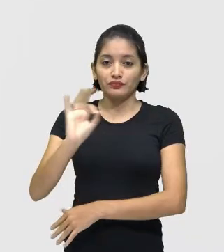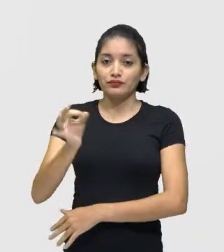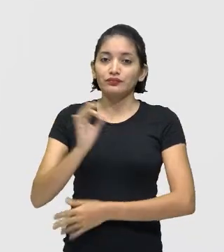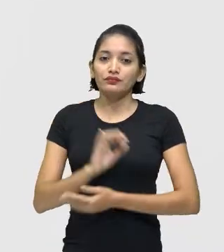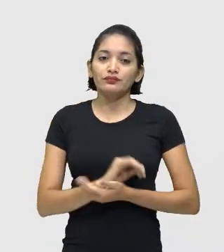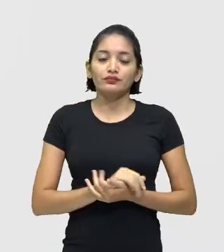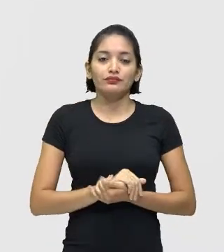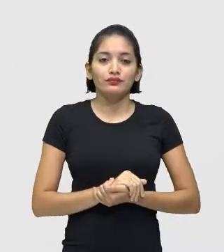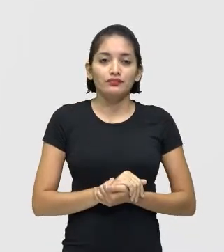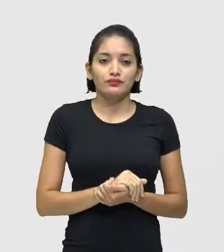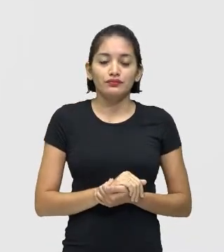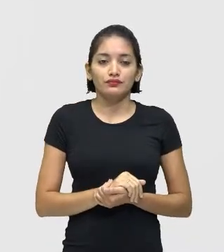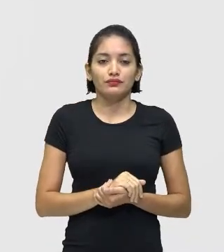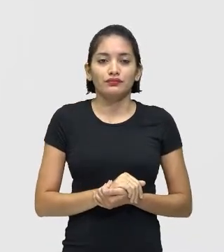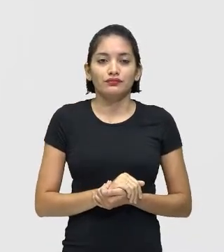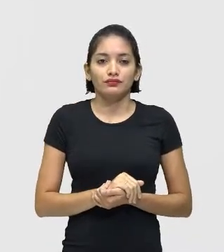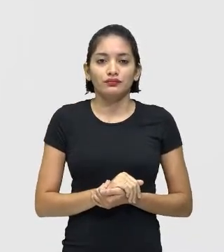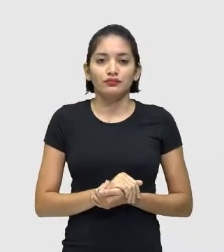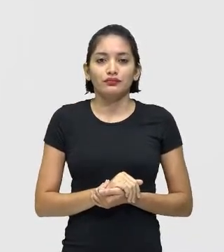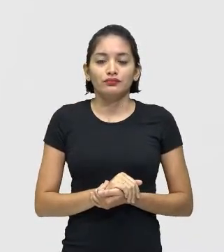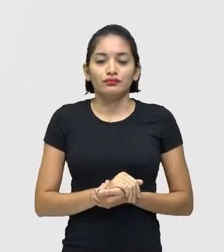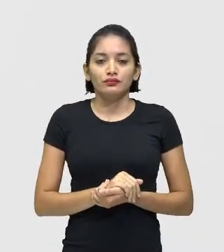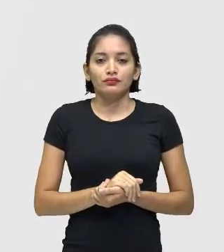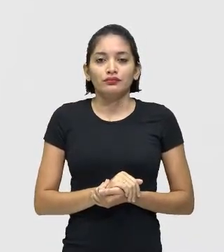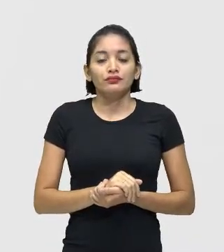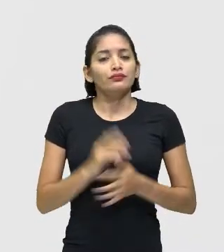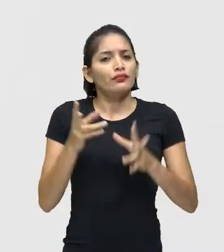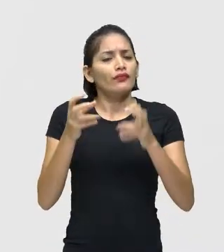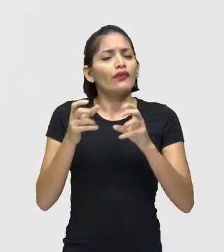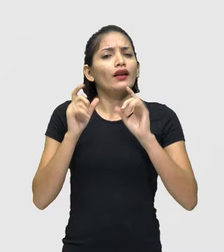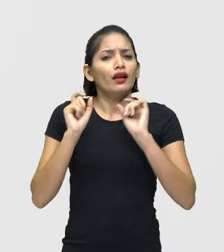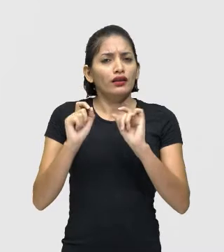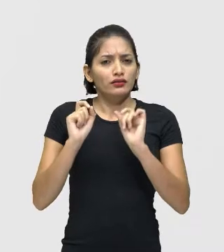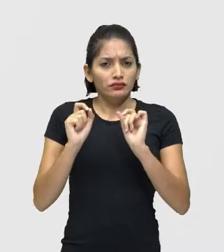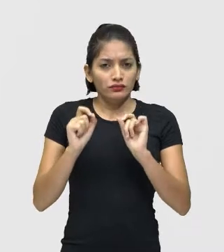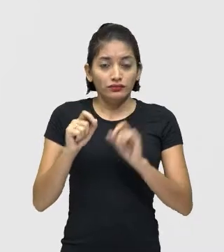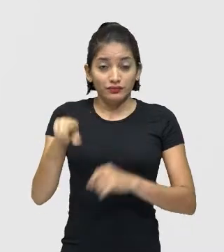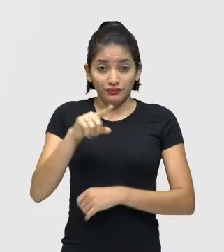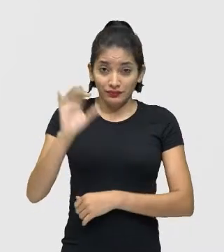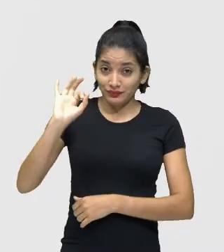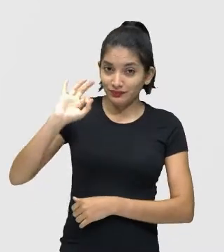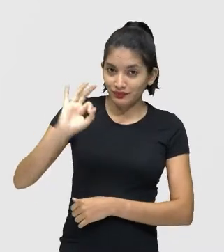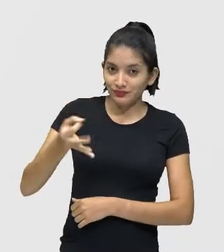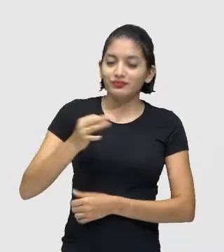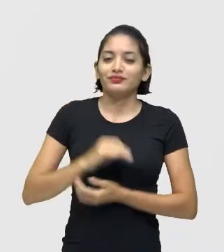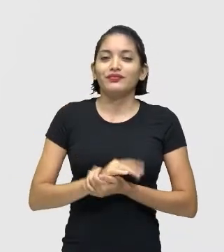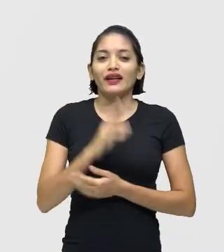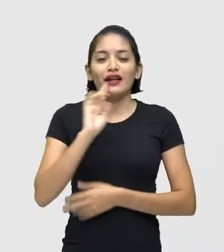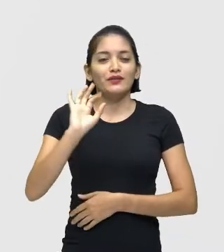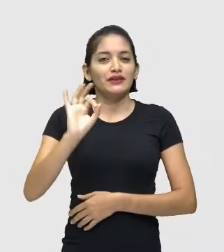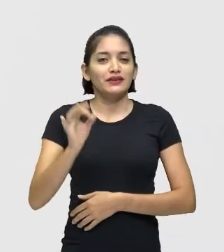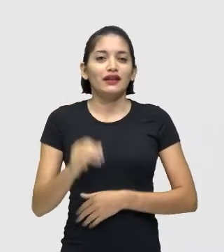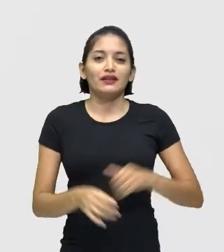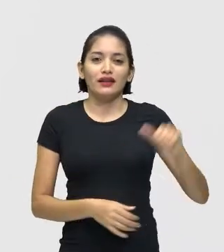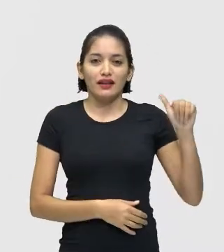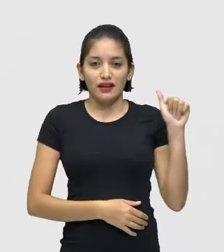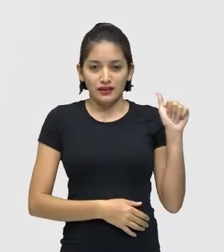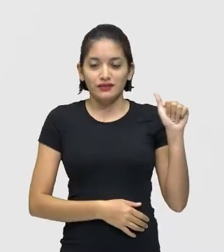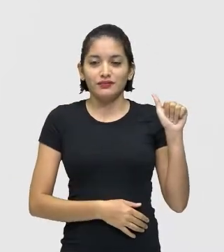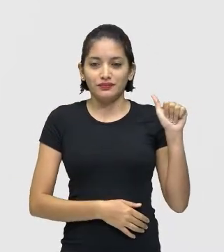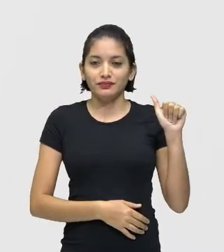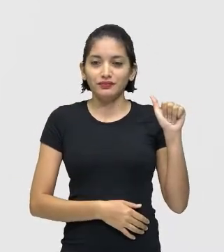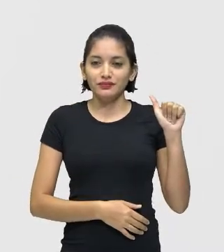correta. Olha só, então a gente observa aí que vocês acertaram, né? A alternativa A é a